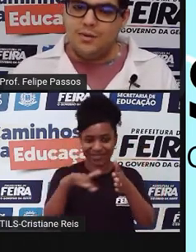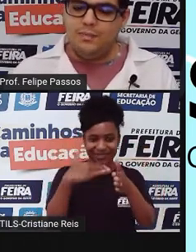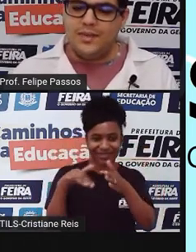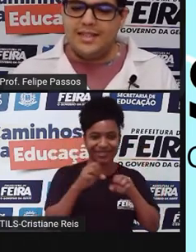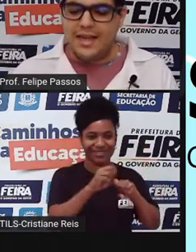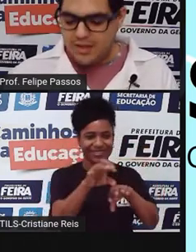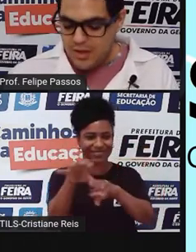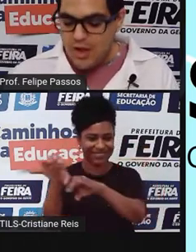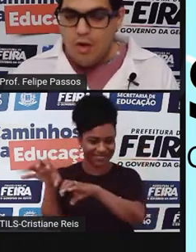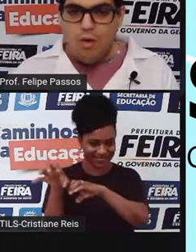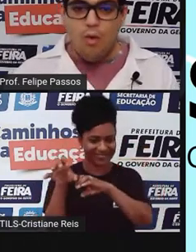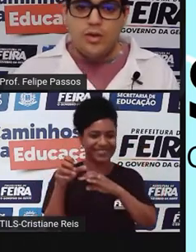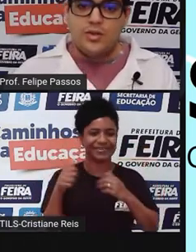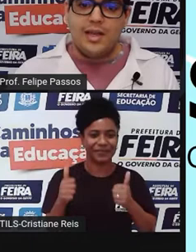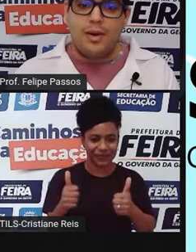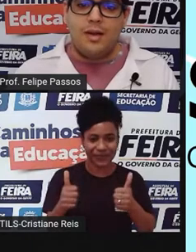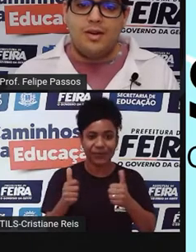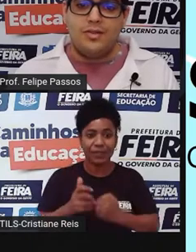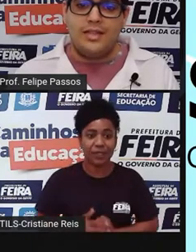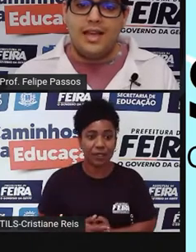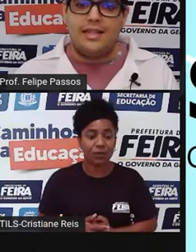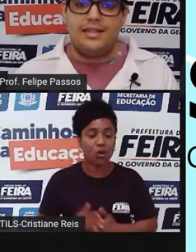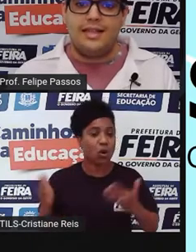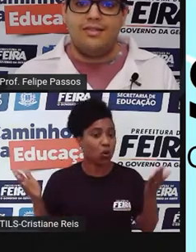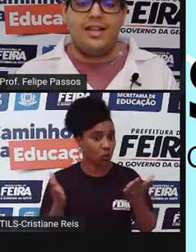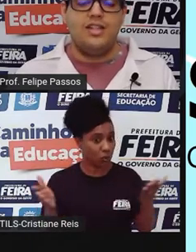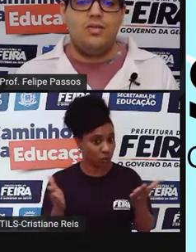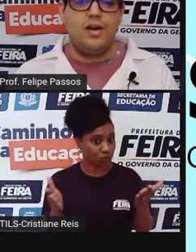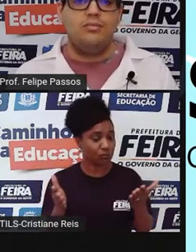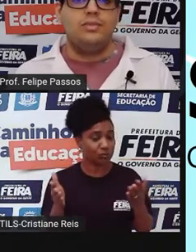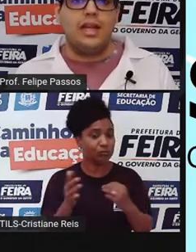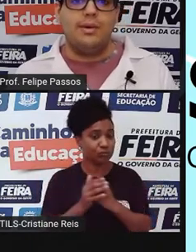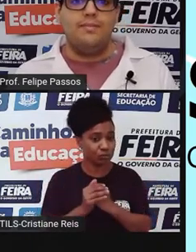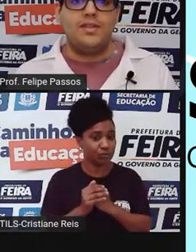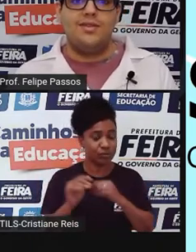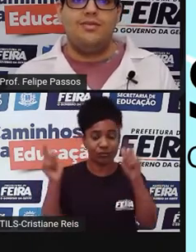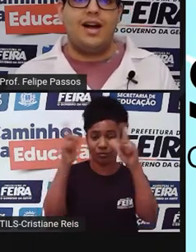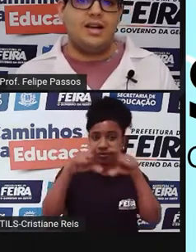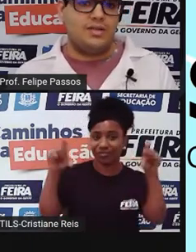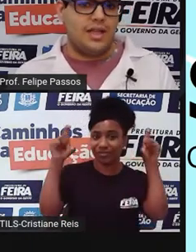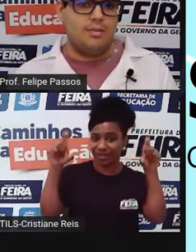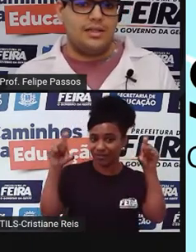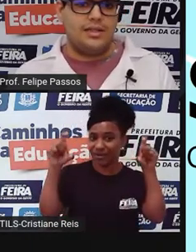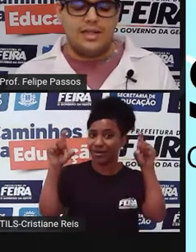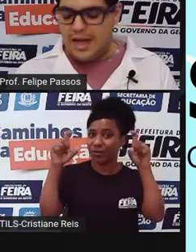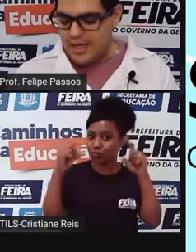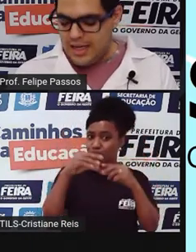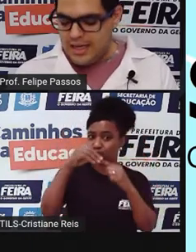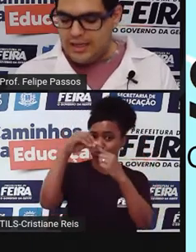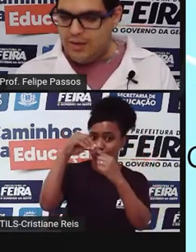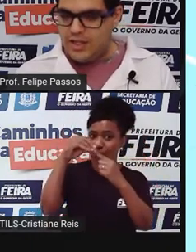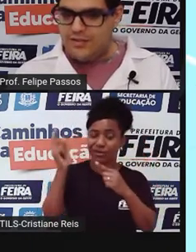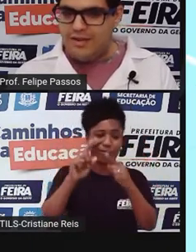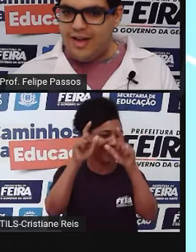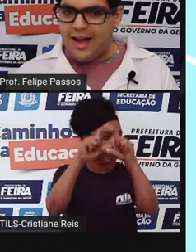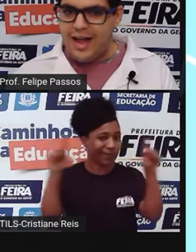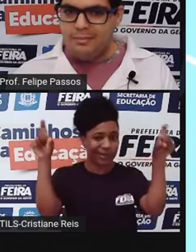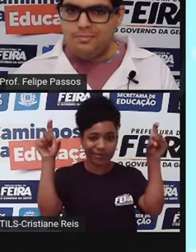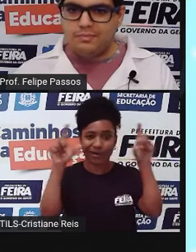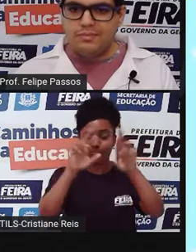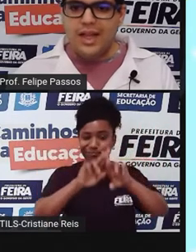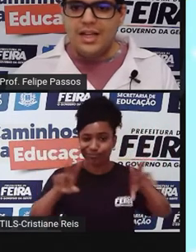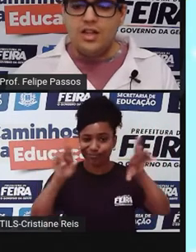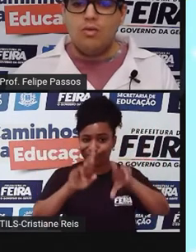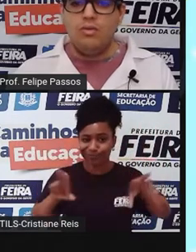de Educação, certo? Hoje eu separei para vocês, na verdade não é um tema, são vários temas, tá? Então a gente vai